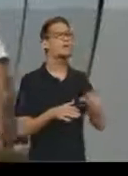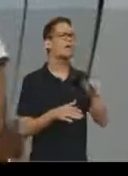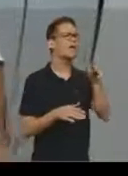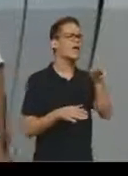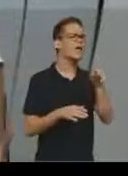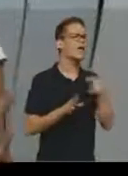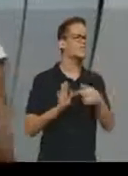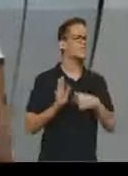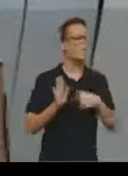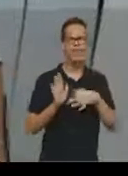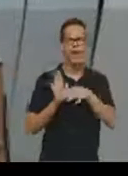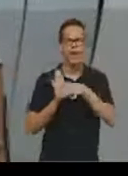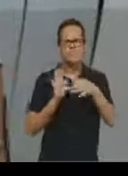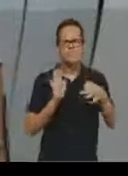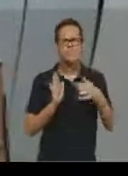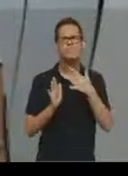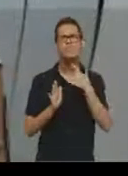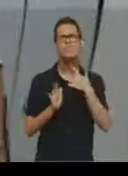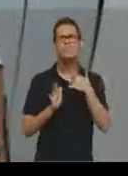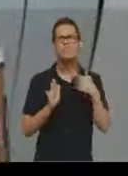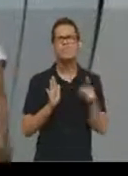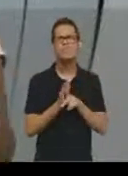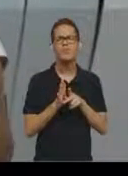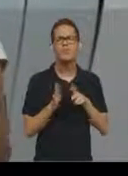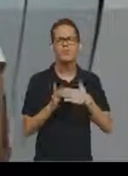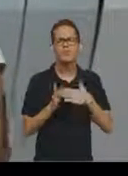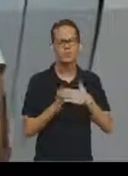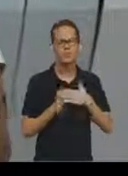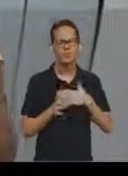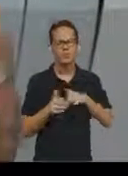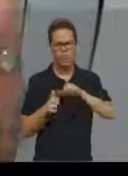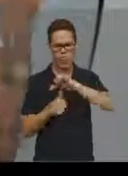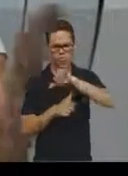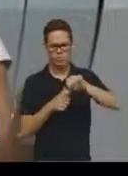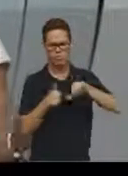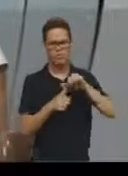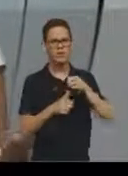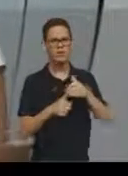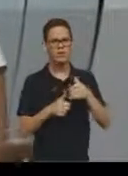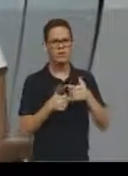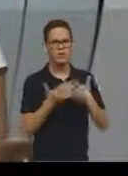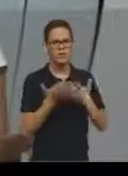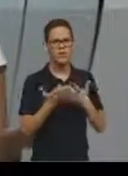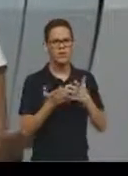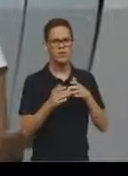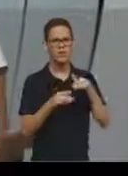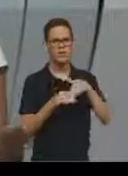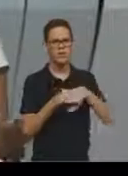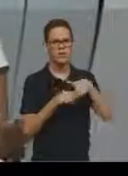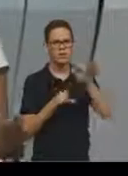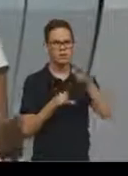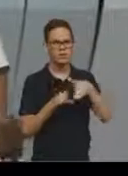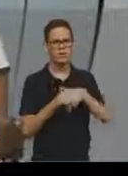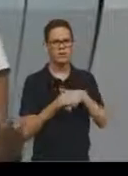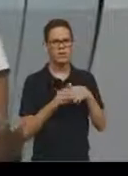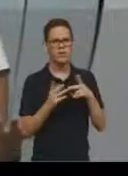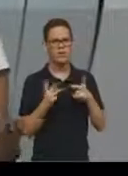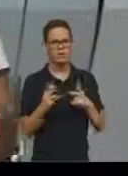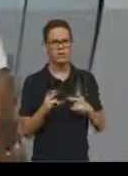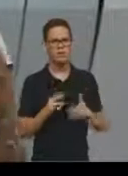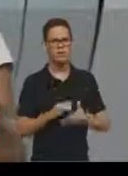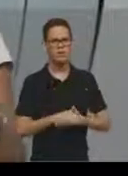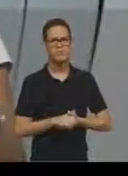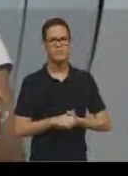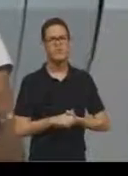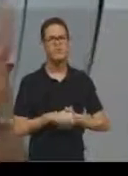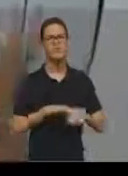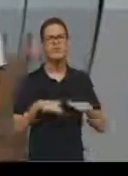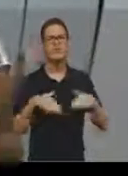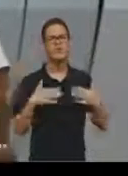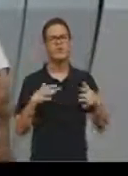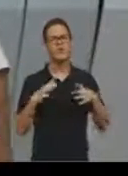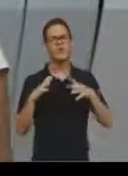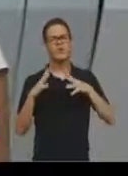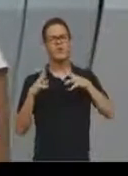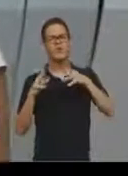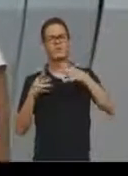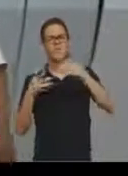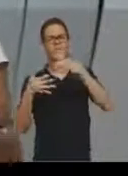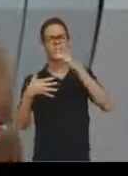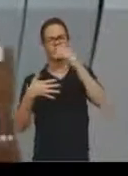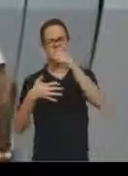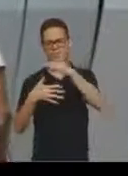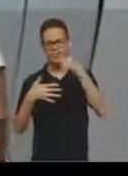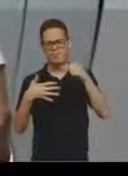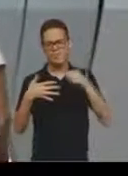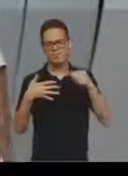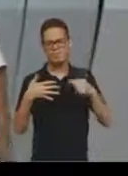vai representar o meu desejo de mudança, a mudança que eu quero vai ser representada naquela pessoa que eu estou escolhendo. Então, tudo isso nos